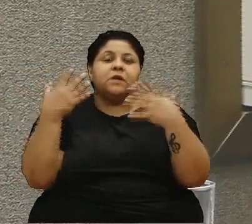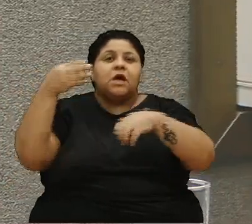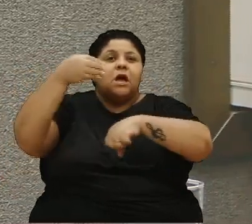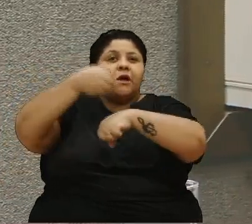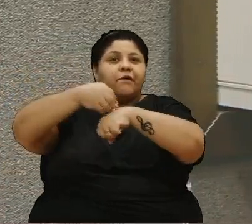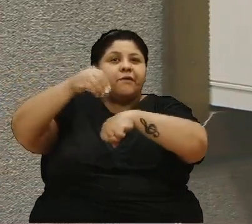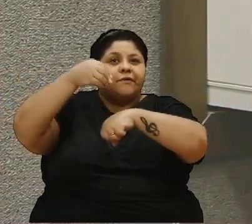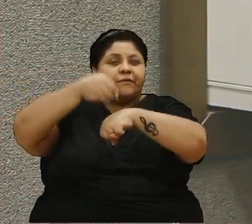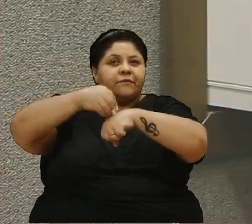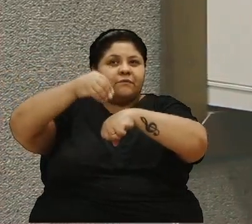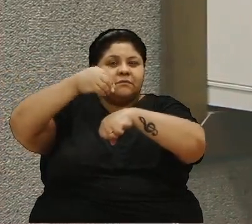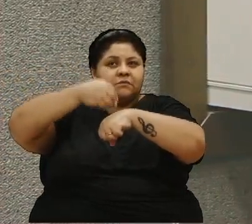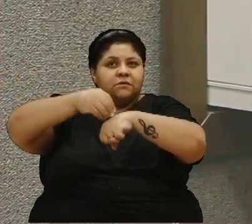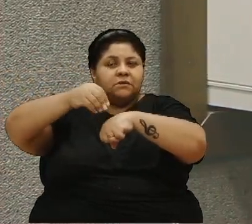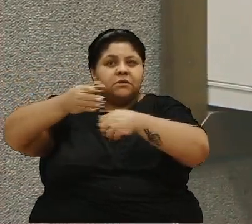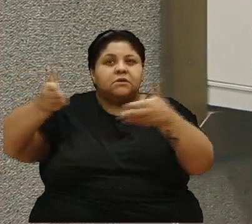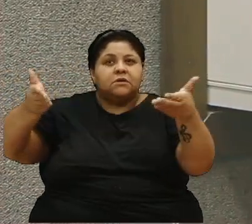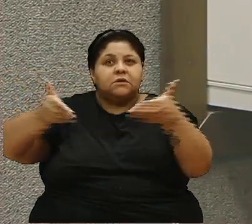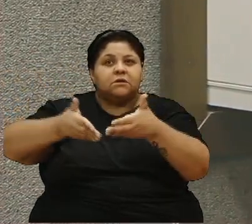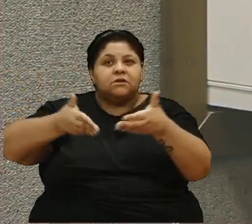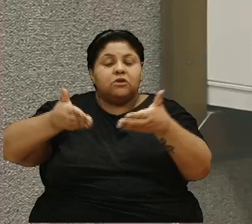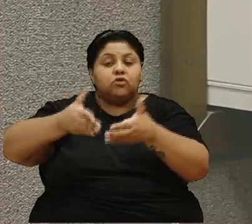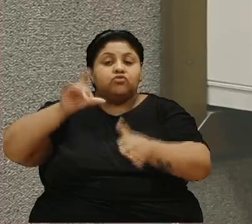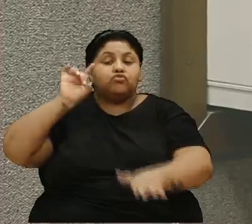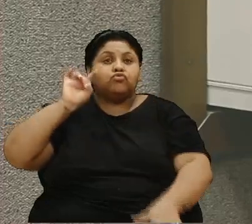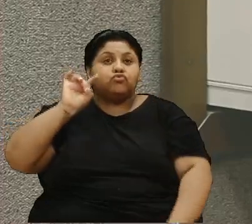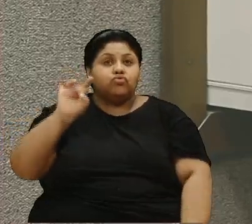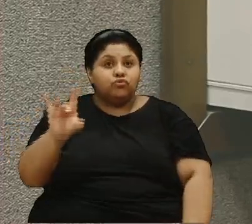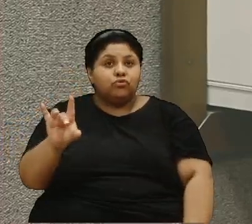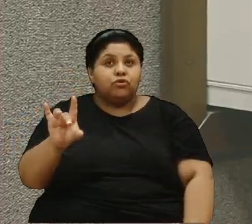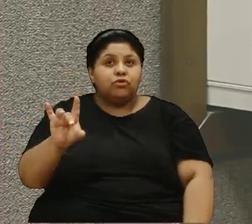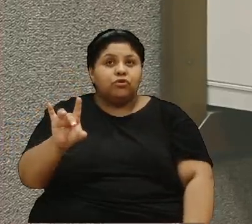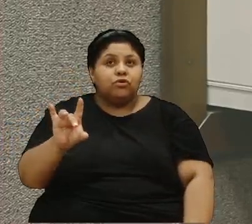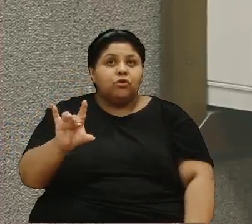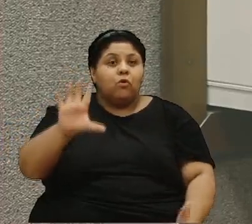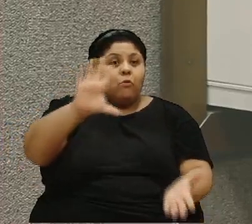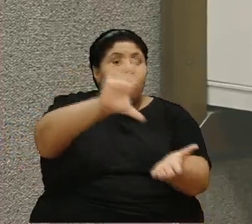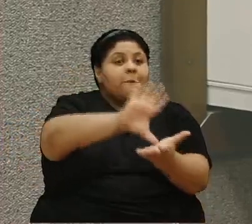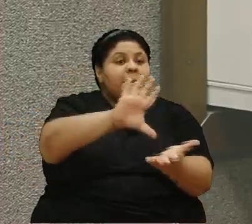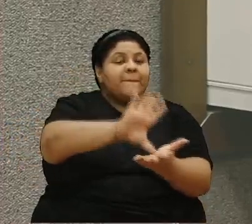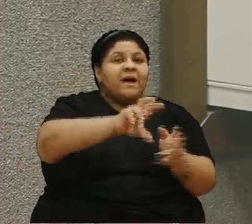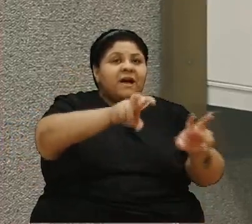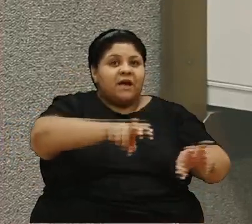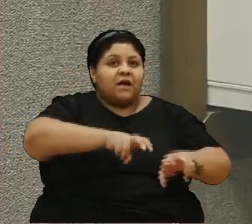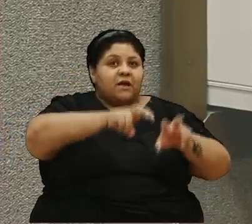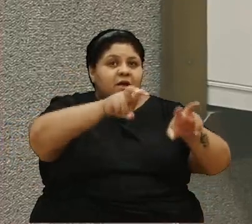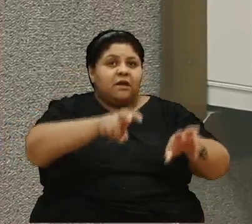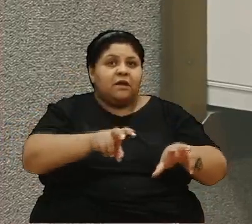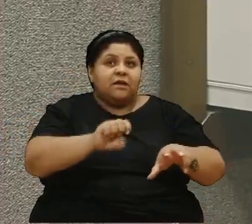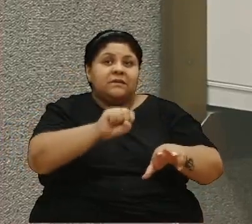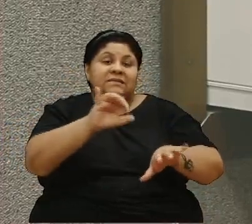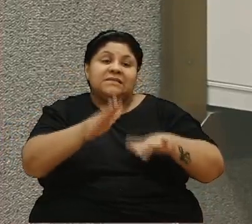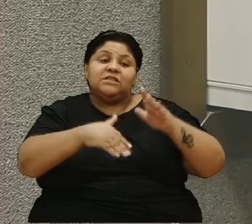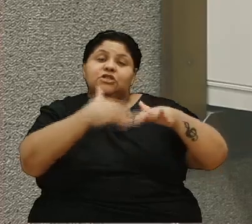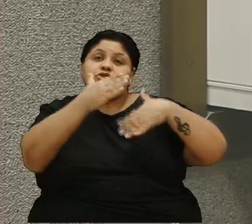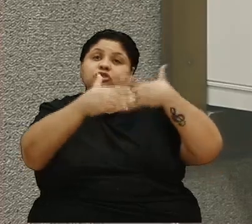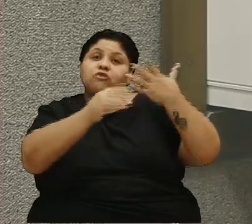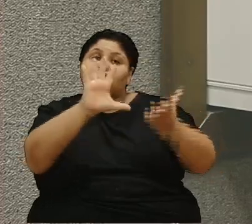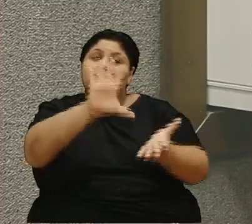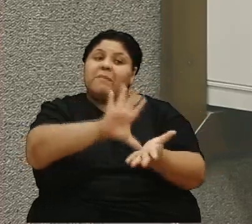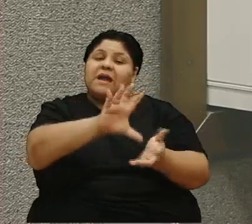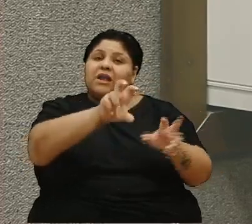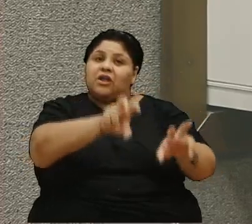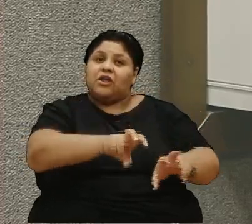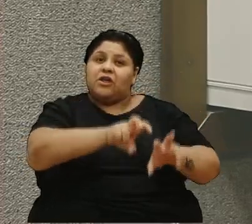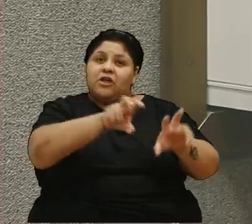recomendou que ficasse ali apenas o Parque Rural, se fosse desenvolvido ali a ideia do Parque Rural.